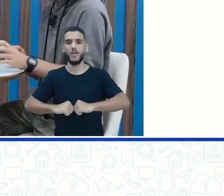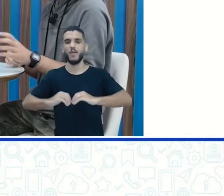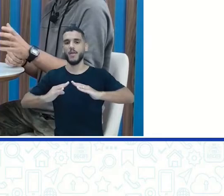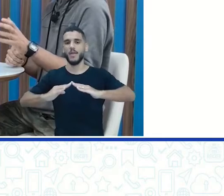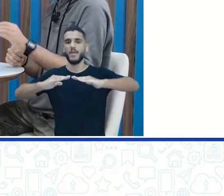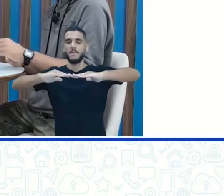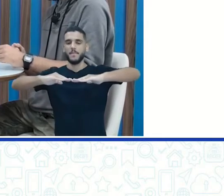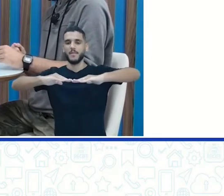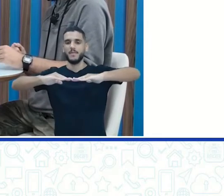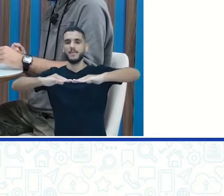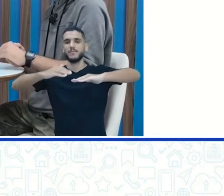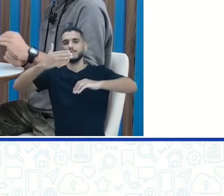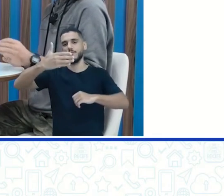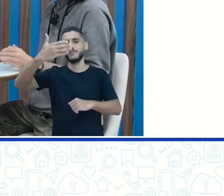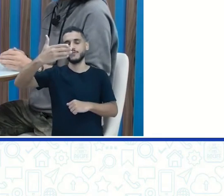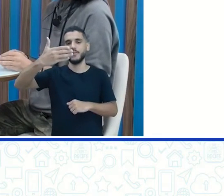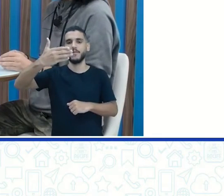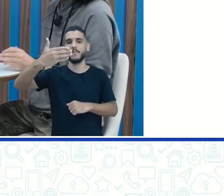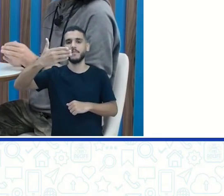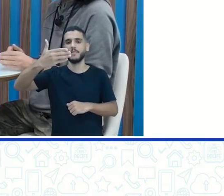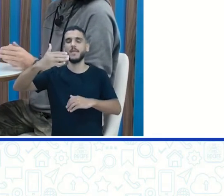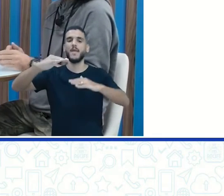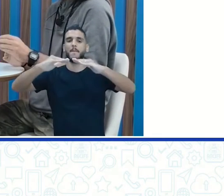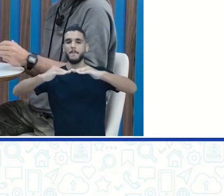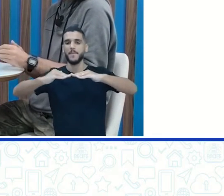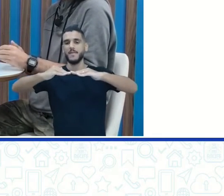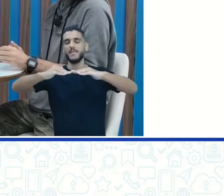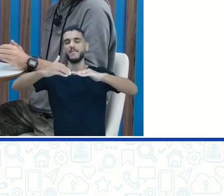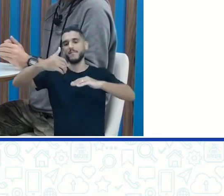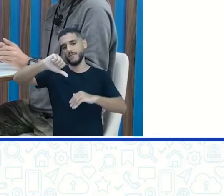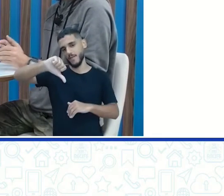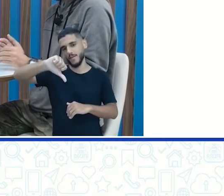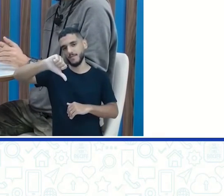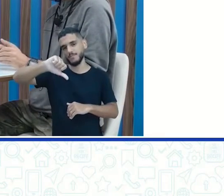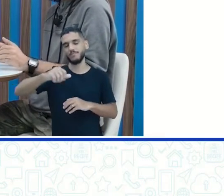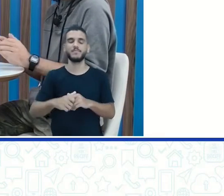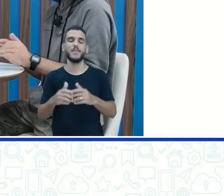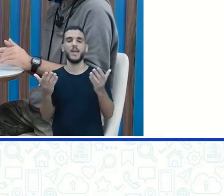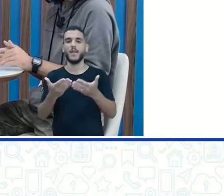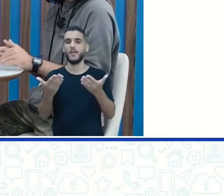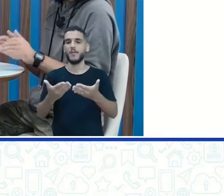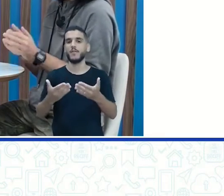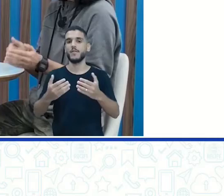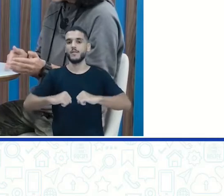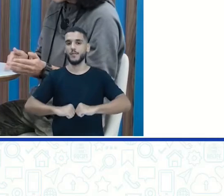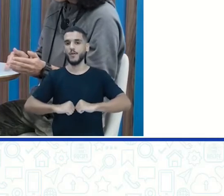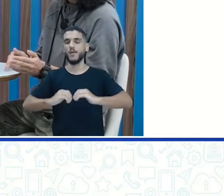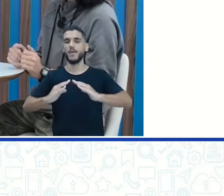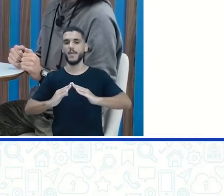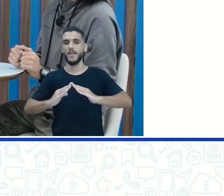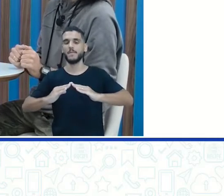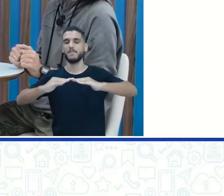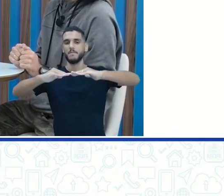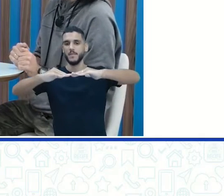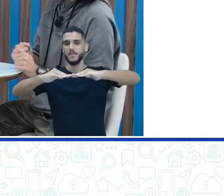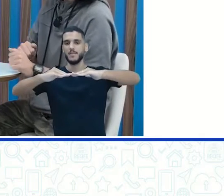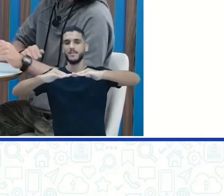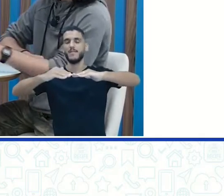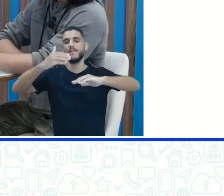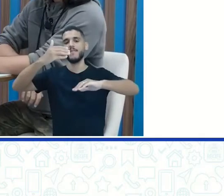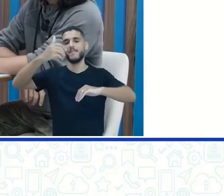sol, mi, fá, a segunda parte era dó, ré, mi, sol, sol, fá, mi.